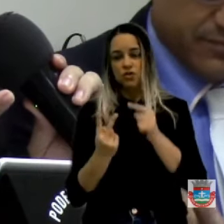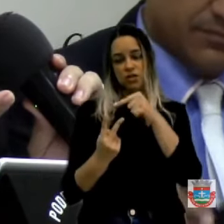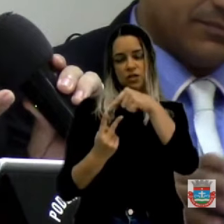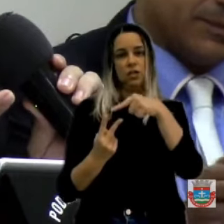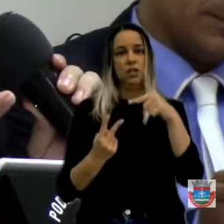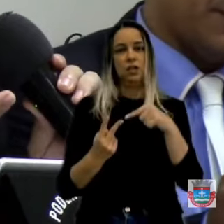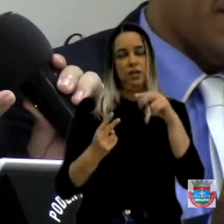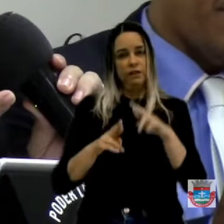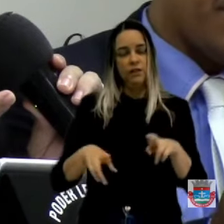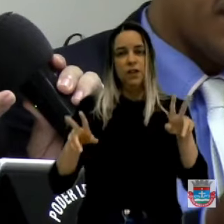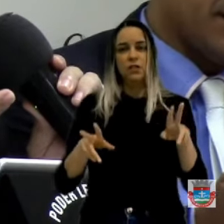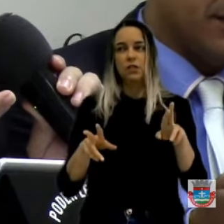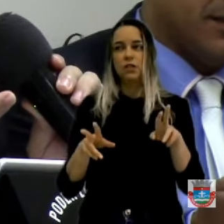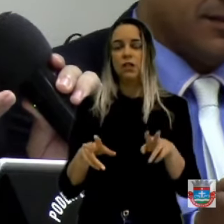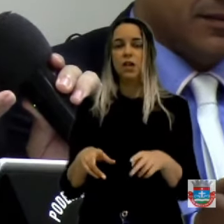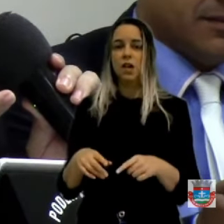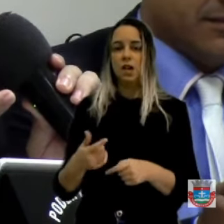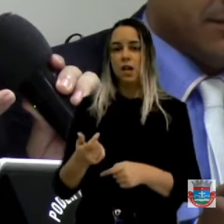medidas?